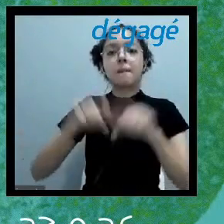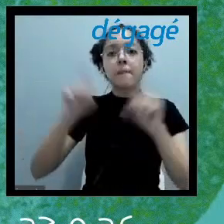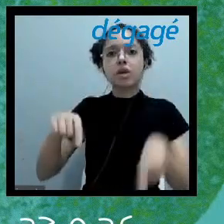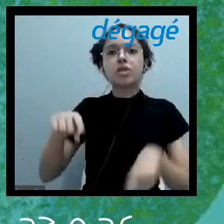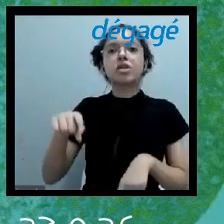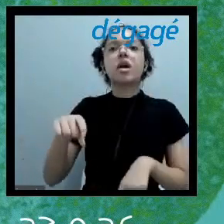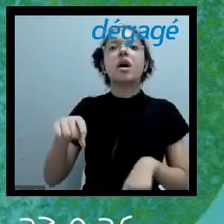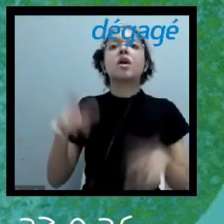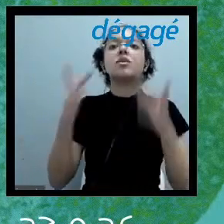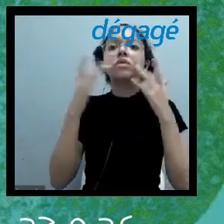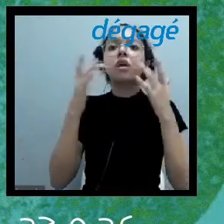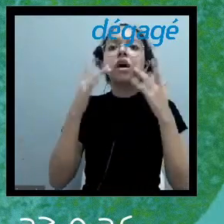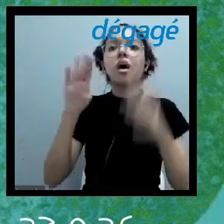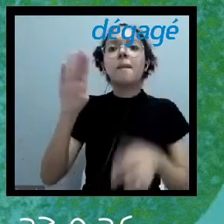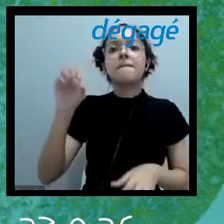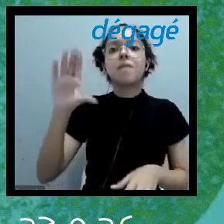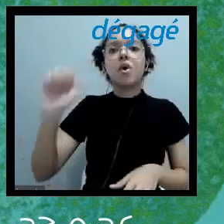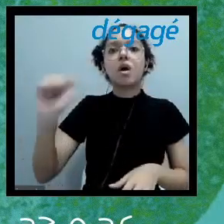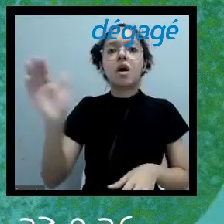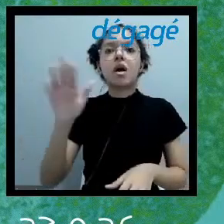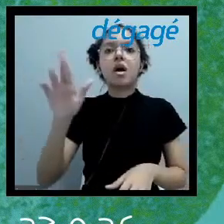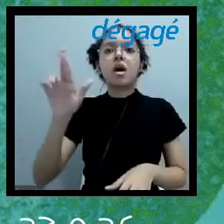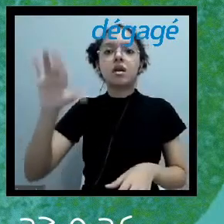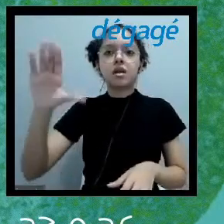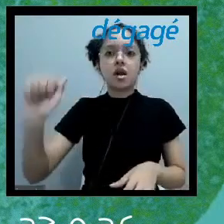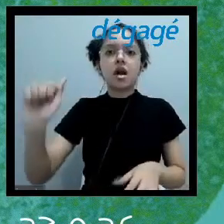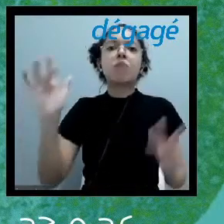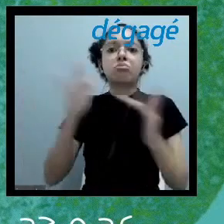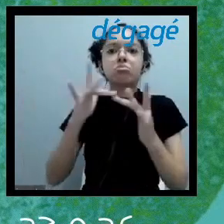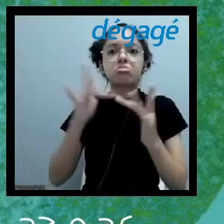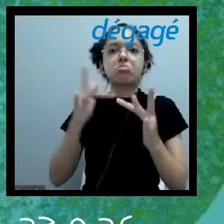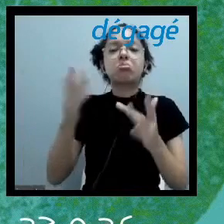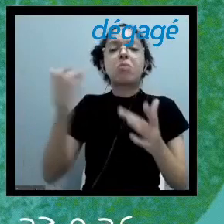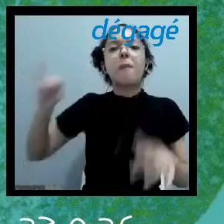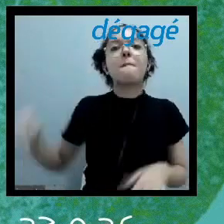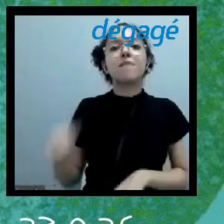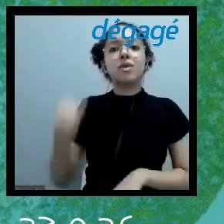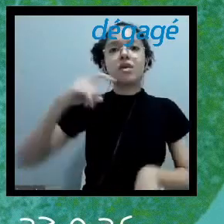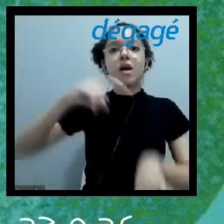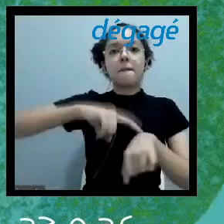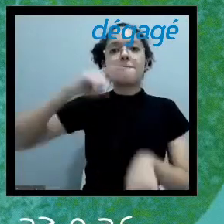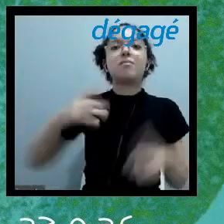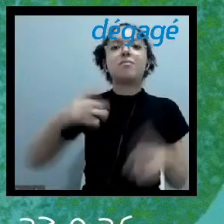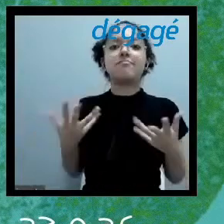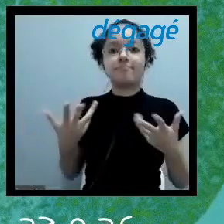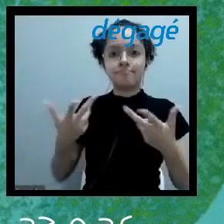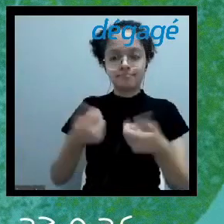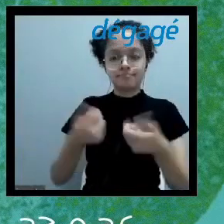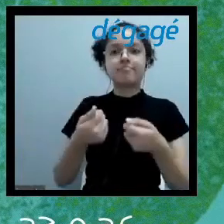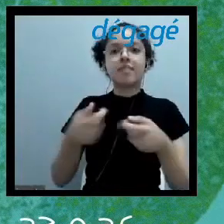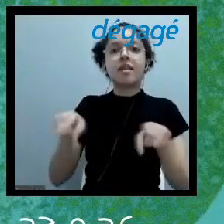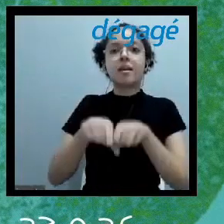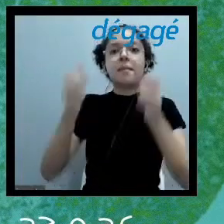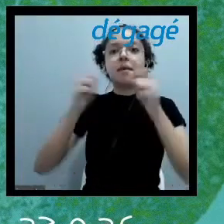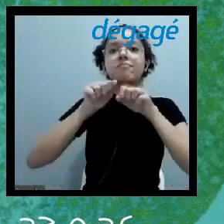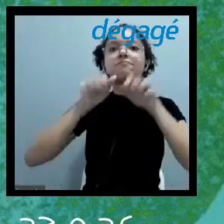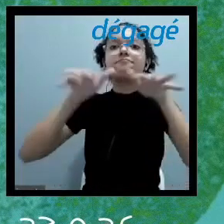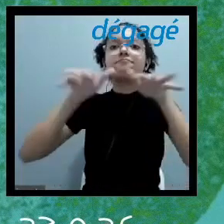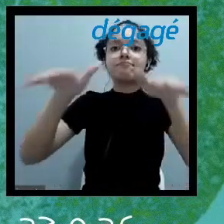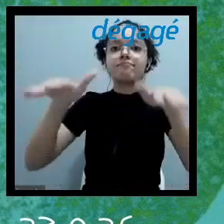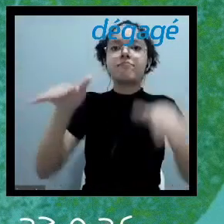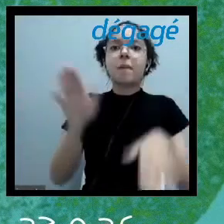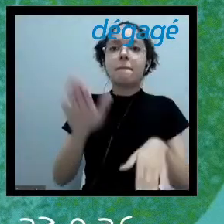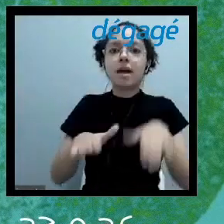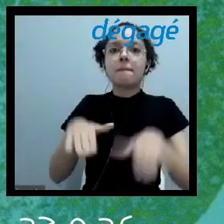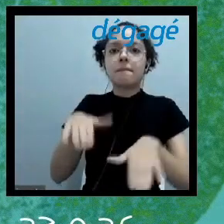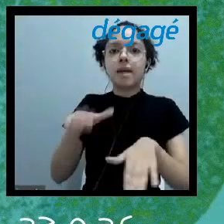seminário, abrindo um mundo mais amplo nesse sentido e uma caminhada que está só começando,